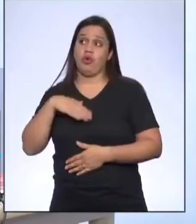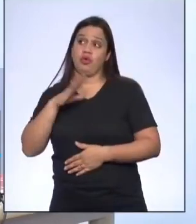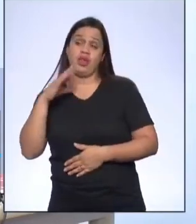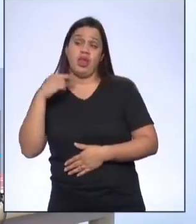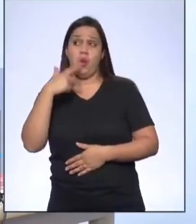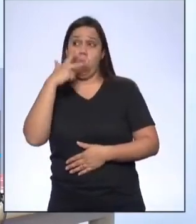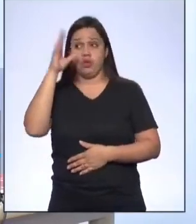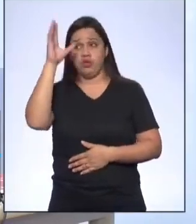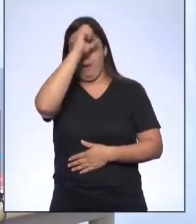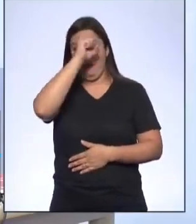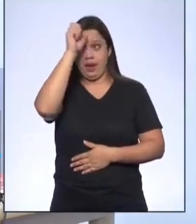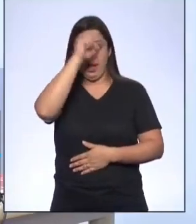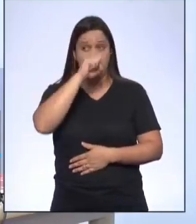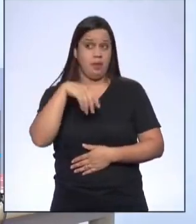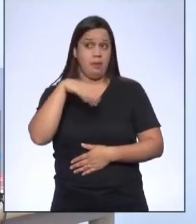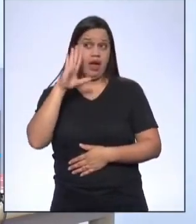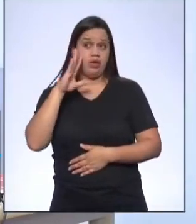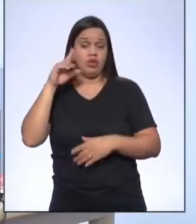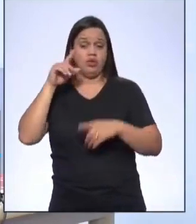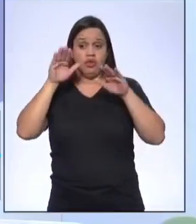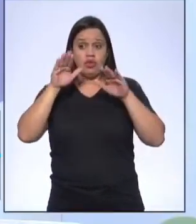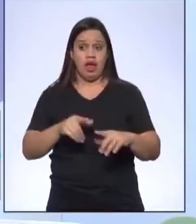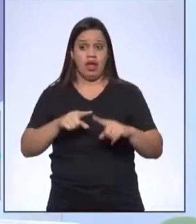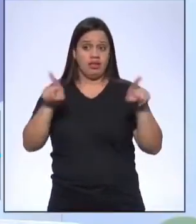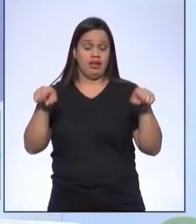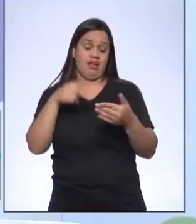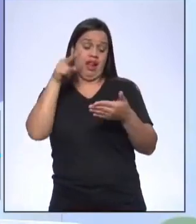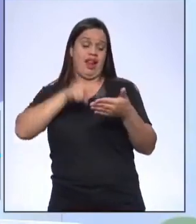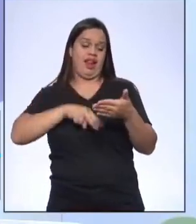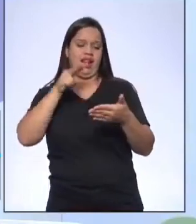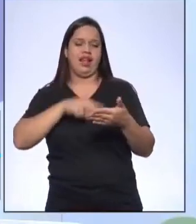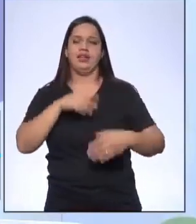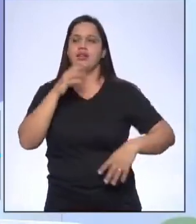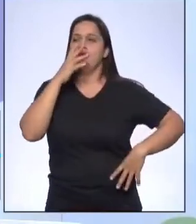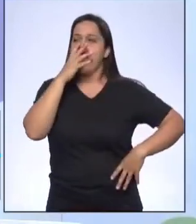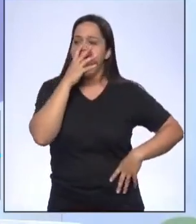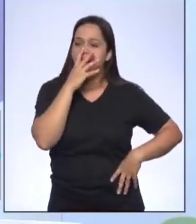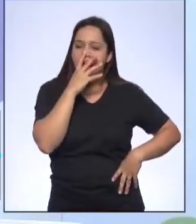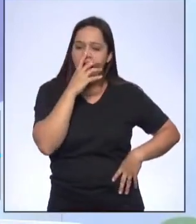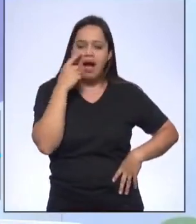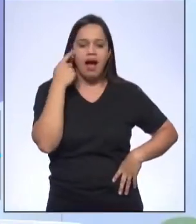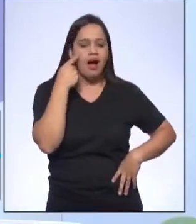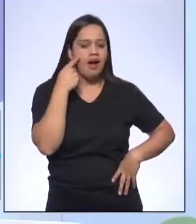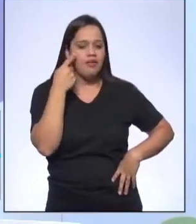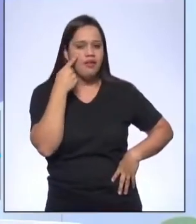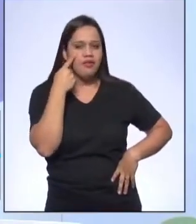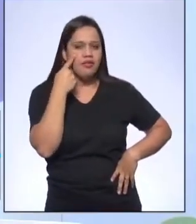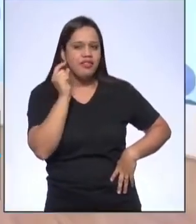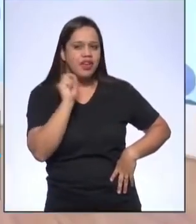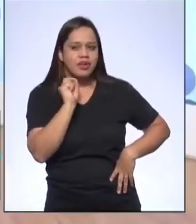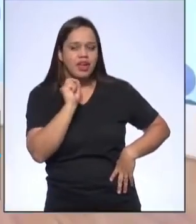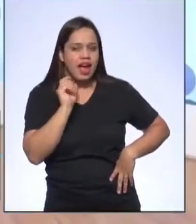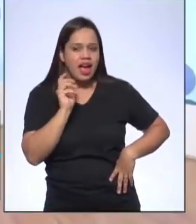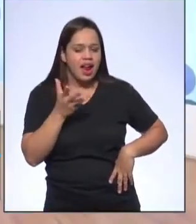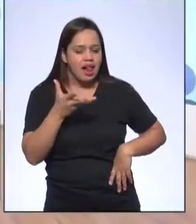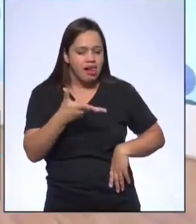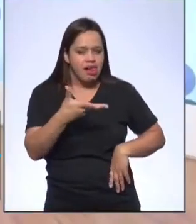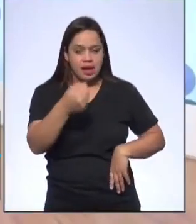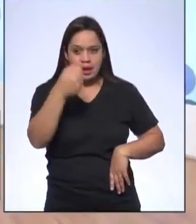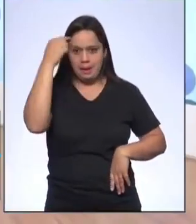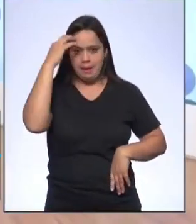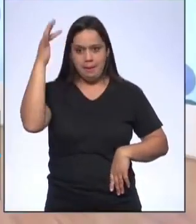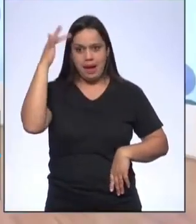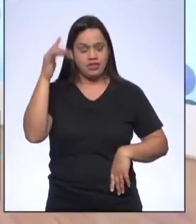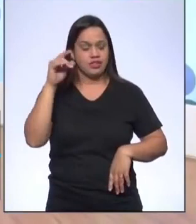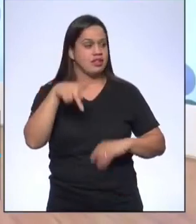aprendo mais quando eu fico na sala de aula lendo. Olha só, gente, ela pegou pelo coração, né? Imagina se é uma professora de português